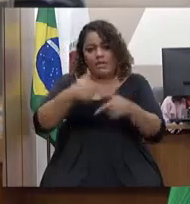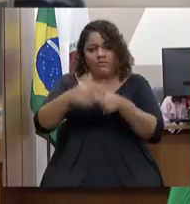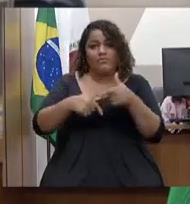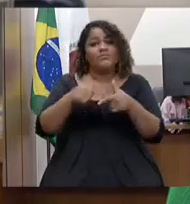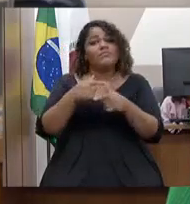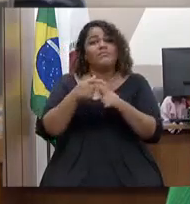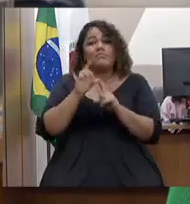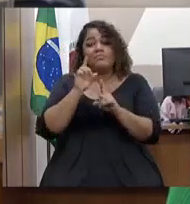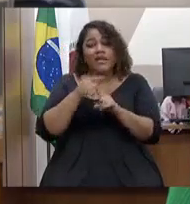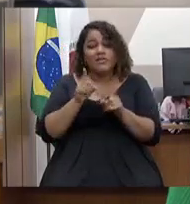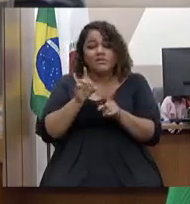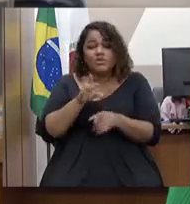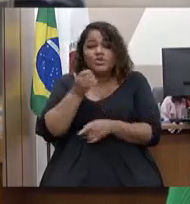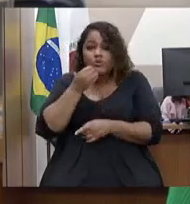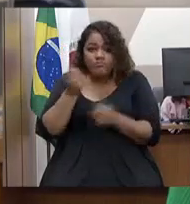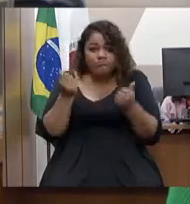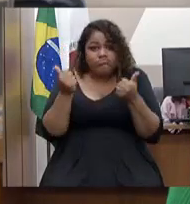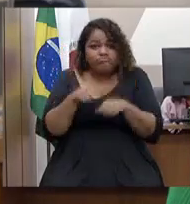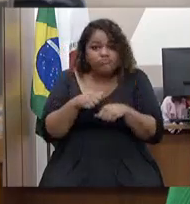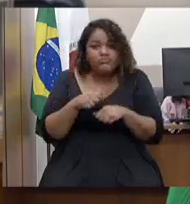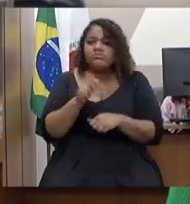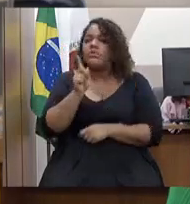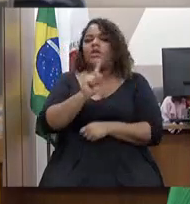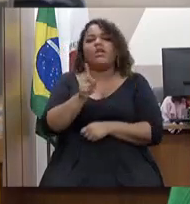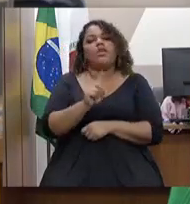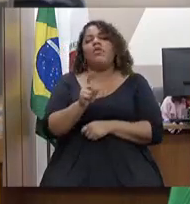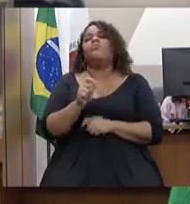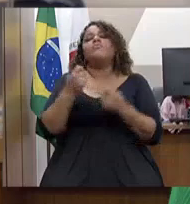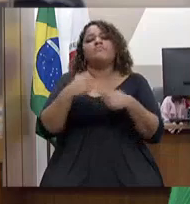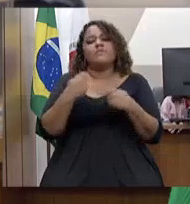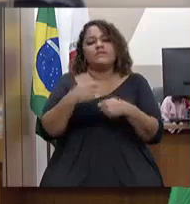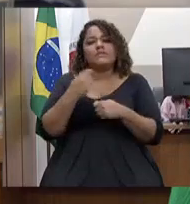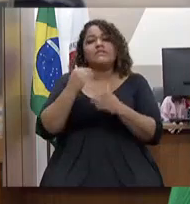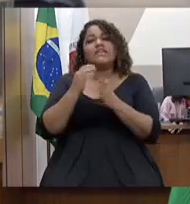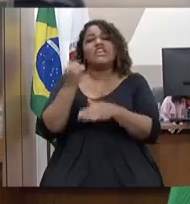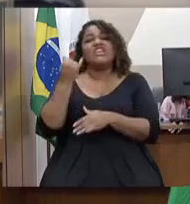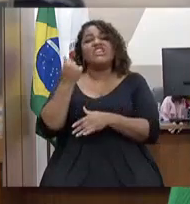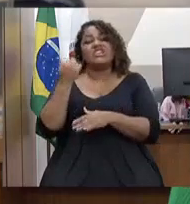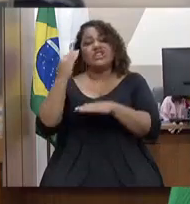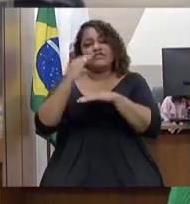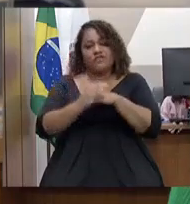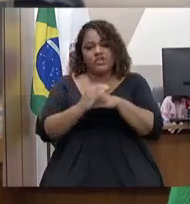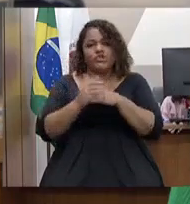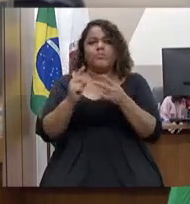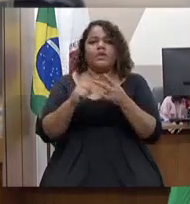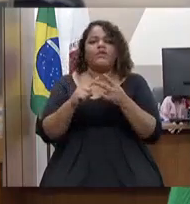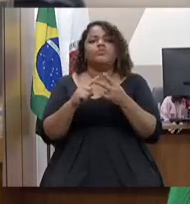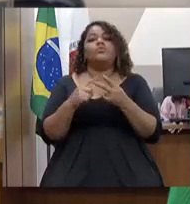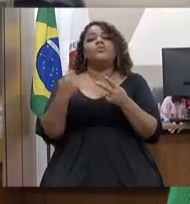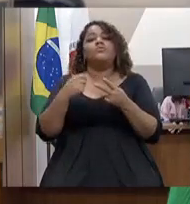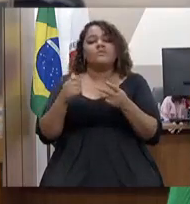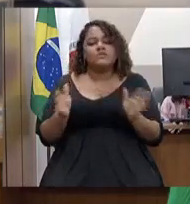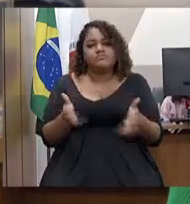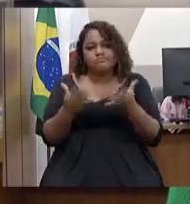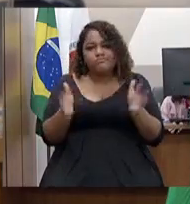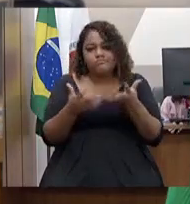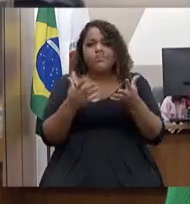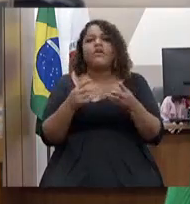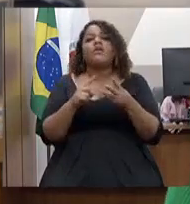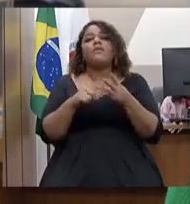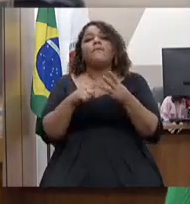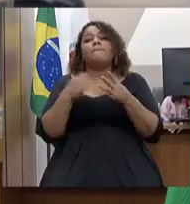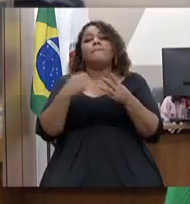prevenção da Saúde Mental do trabalho precisamos de investimento do Estado em políticas públicas e assistenciais